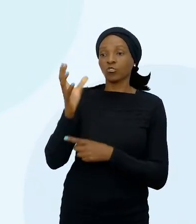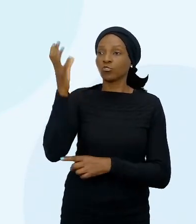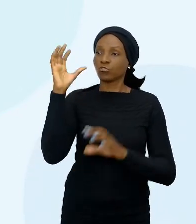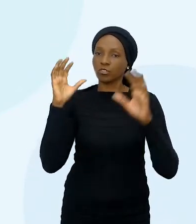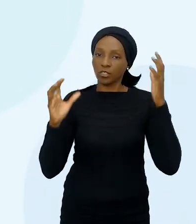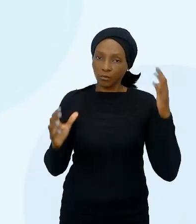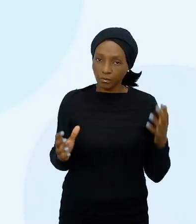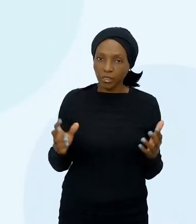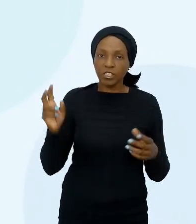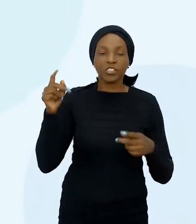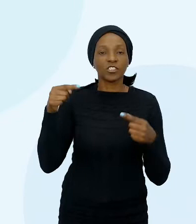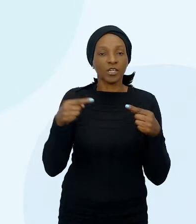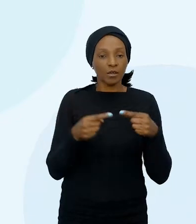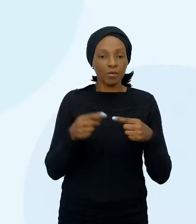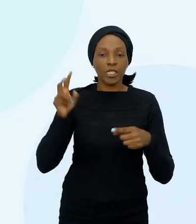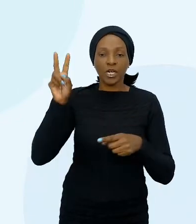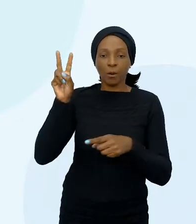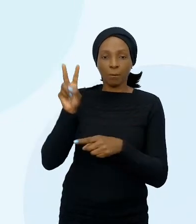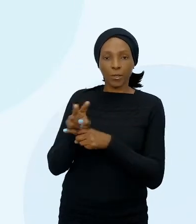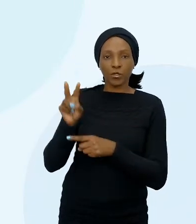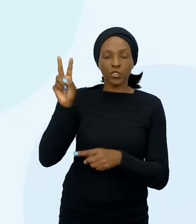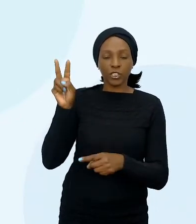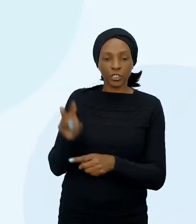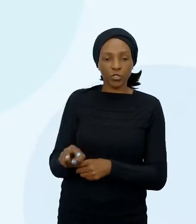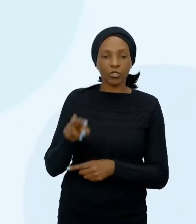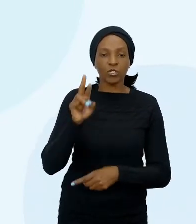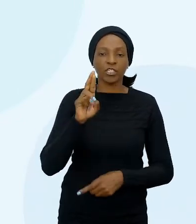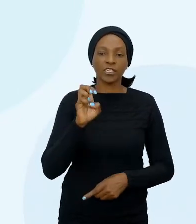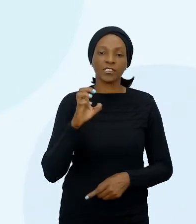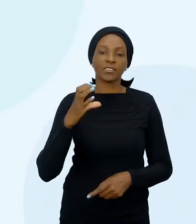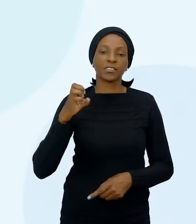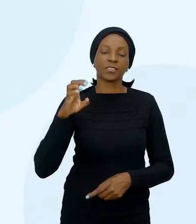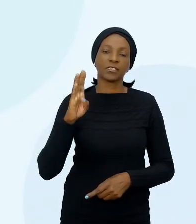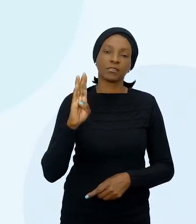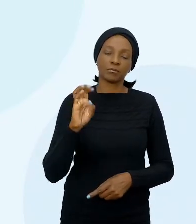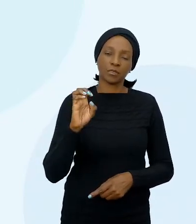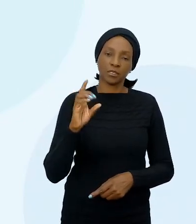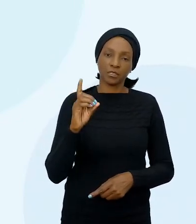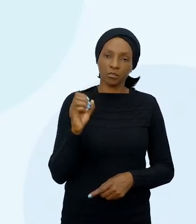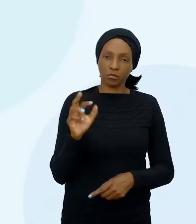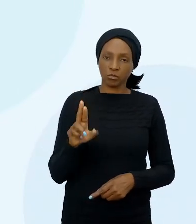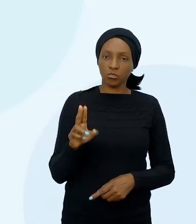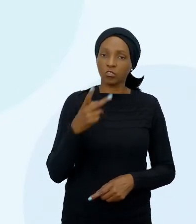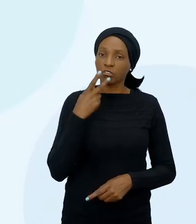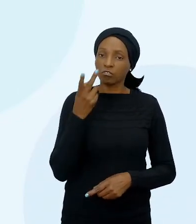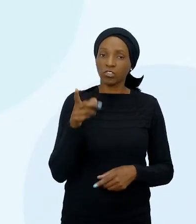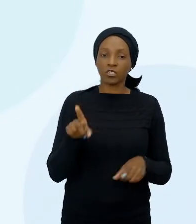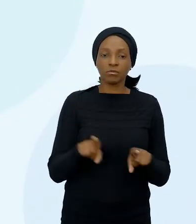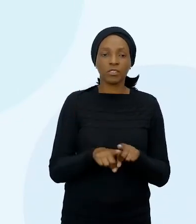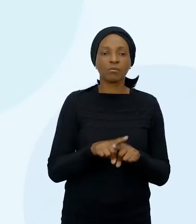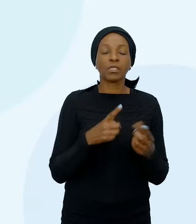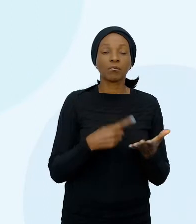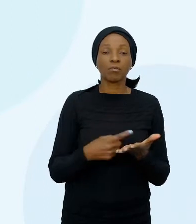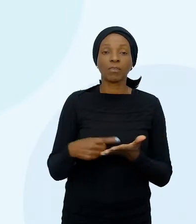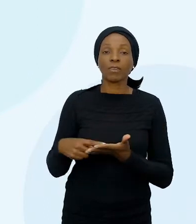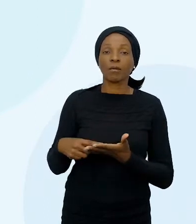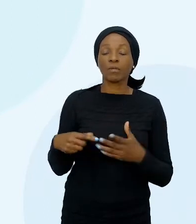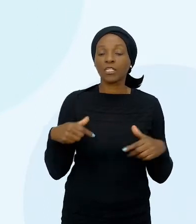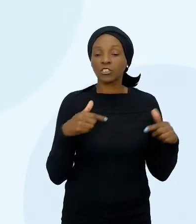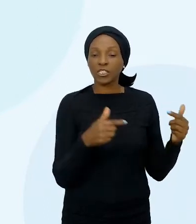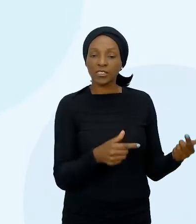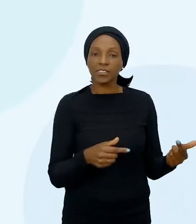do protetor recebedor. Ok? E comentamos também sobre o plano de ação da nossa